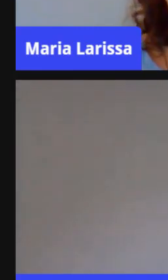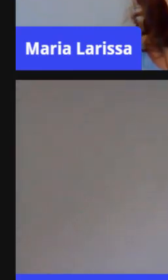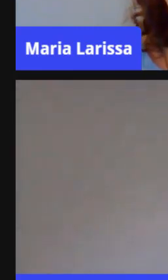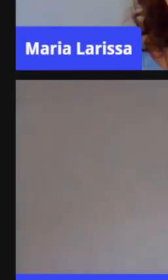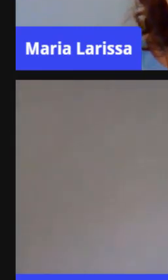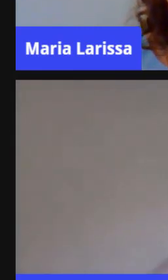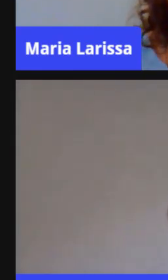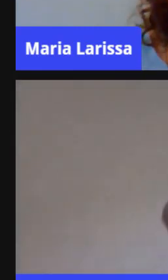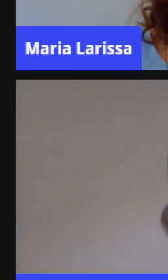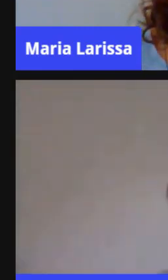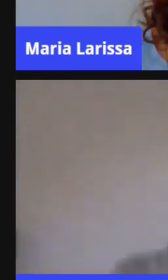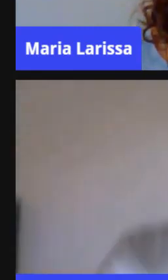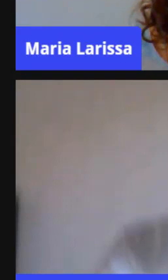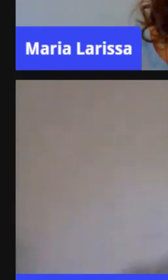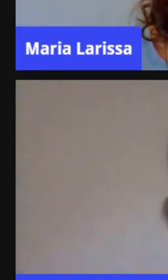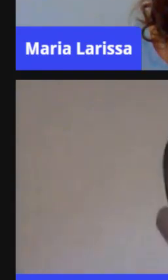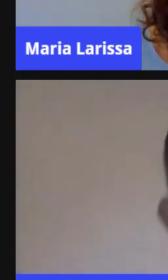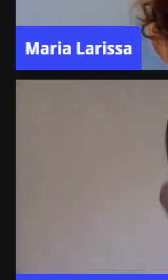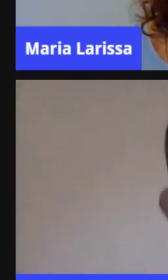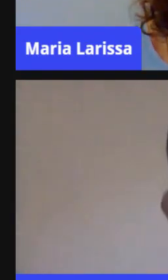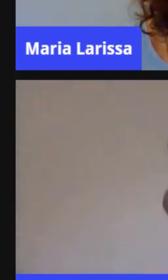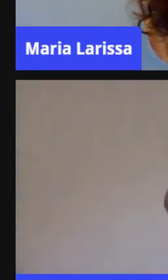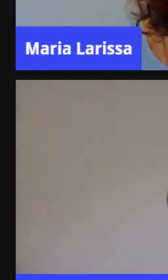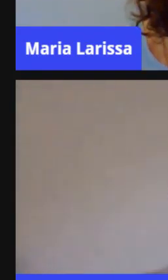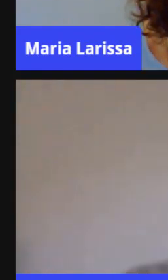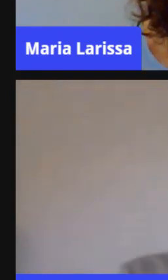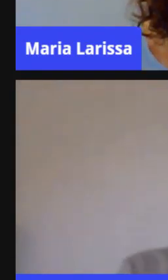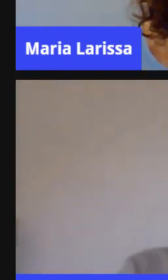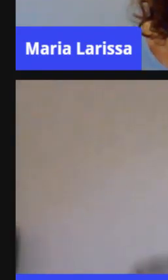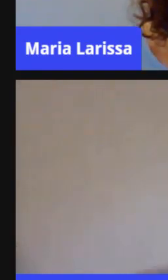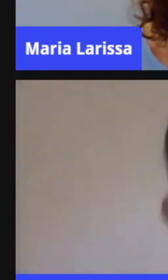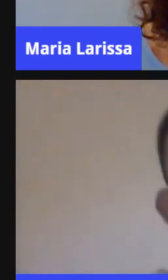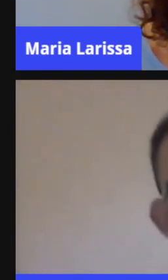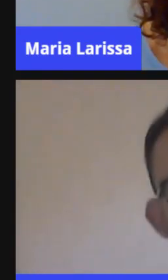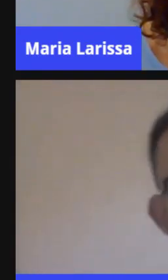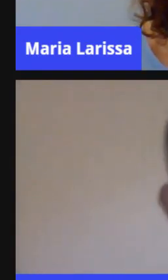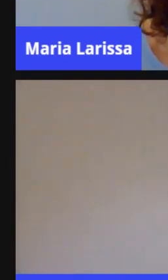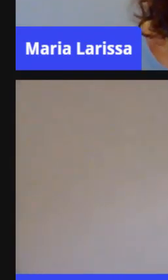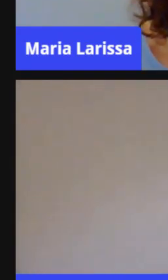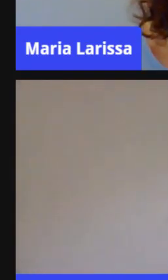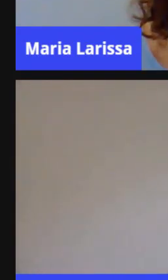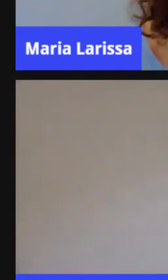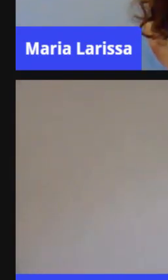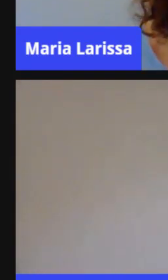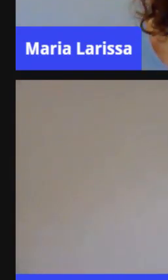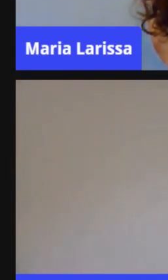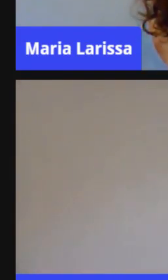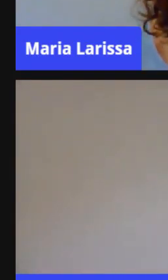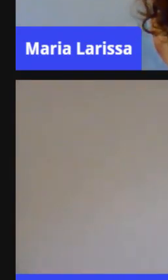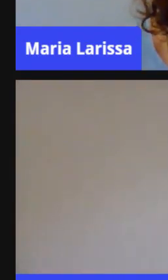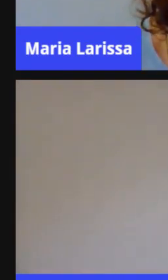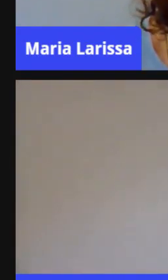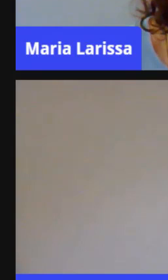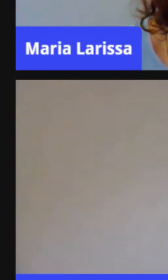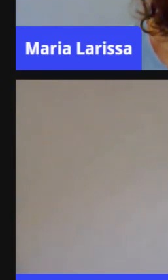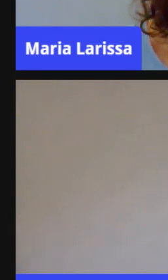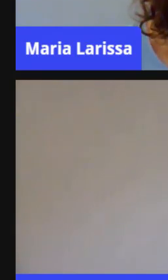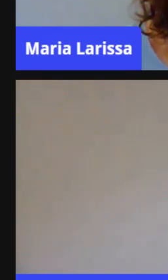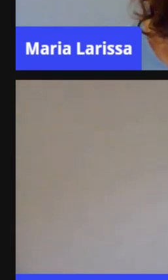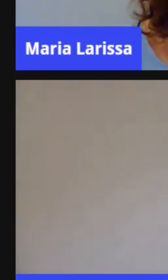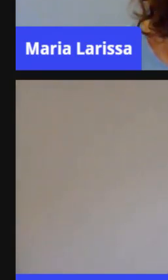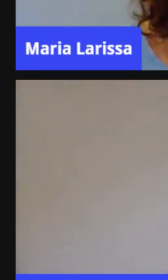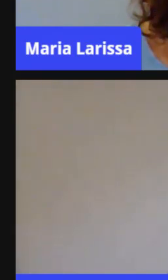se encontrar e nas formações trocar ideia, que é um momento muito rico, né, que nós aprendemos bastante também com